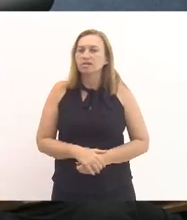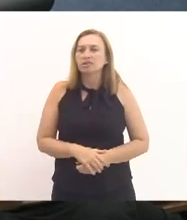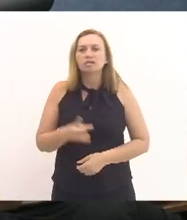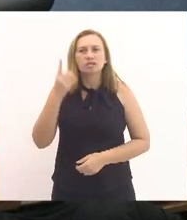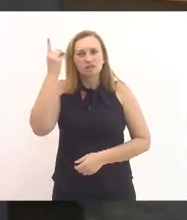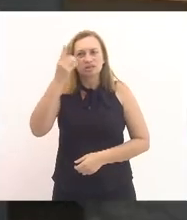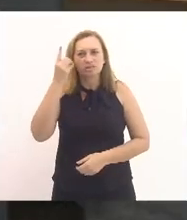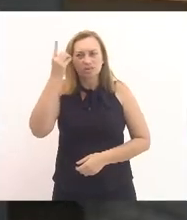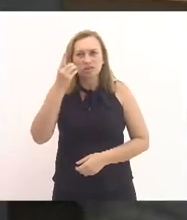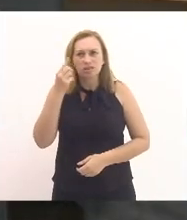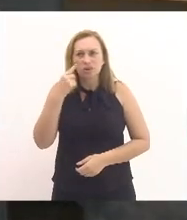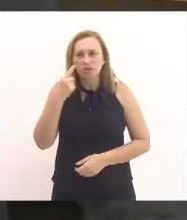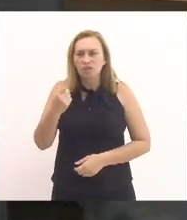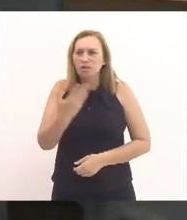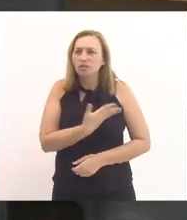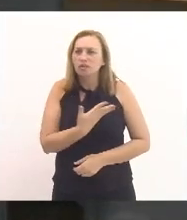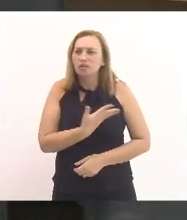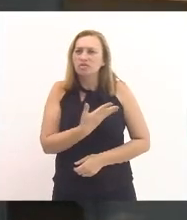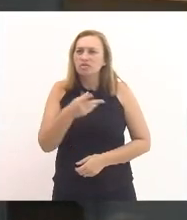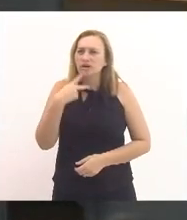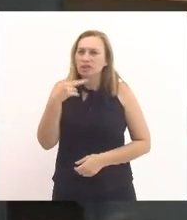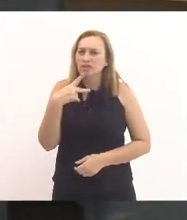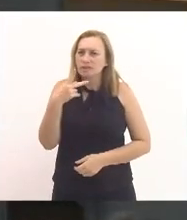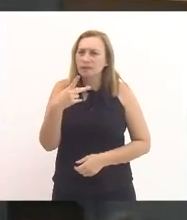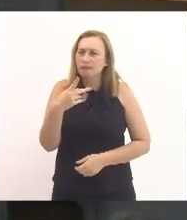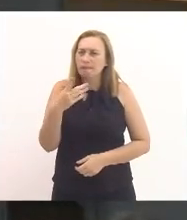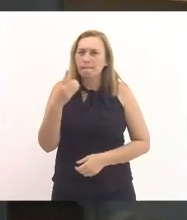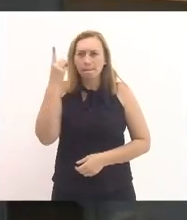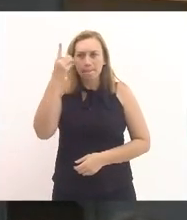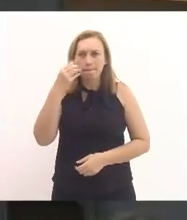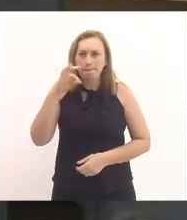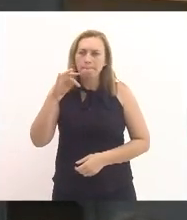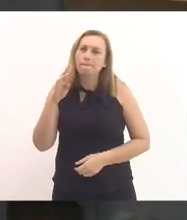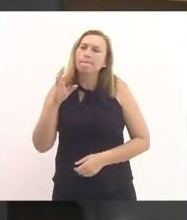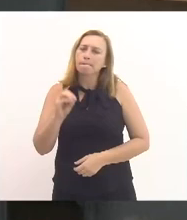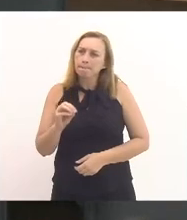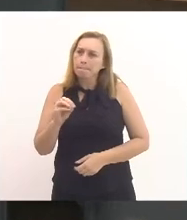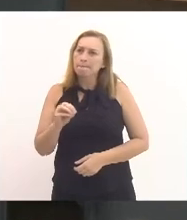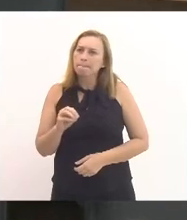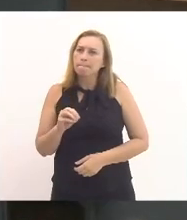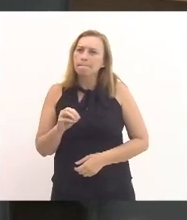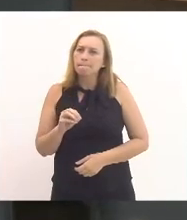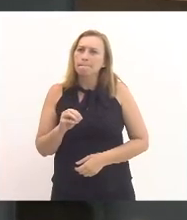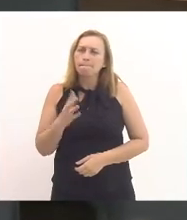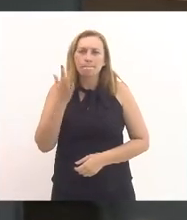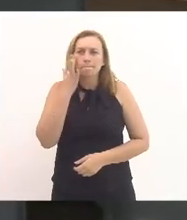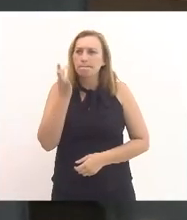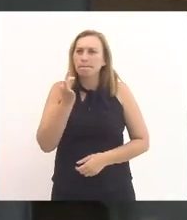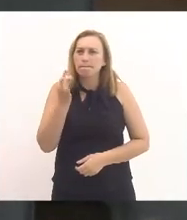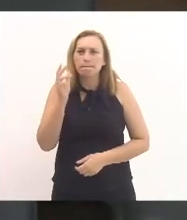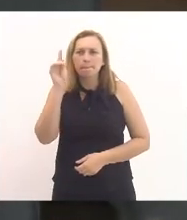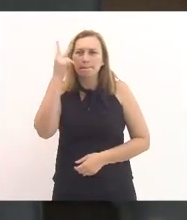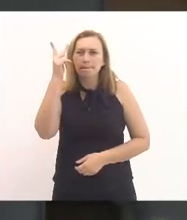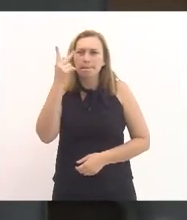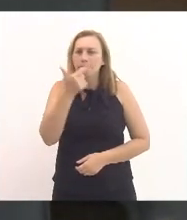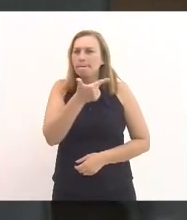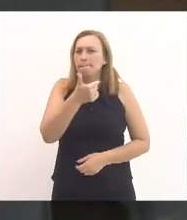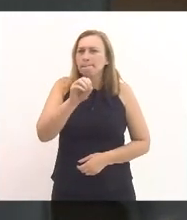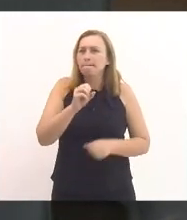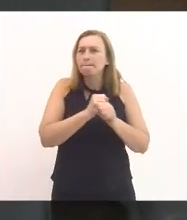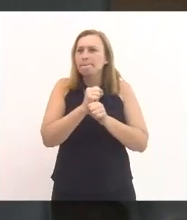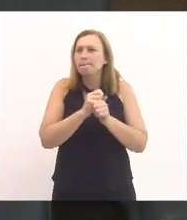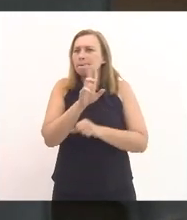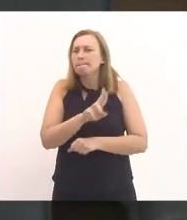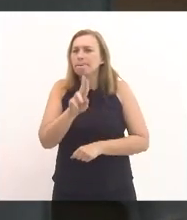Deputado é ouvir o colega falar aqui o Nobre deputado Carlos Augusto está bem eu não entendi essa história com arma com 10 anos de